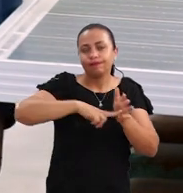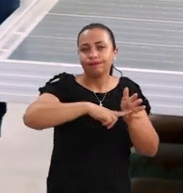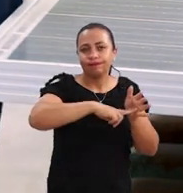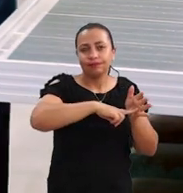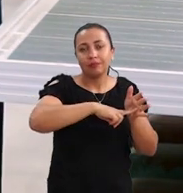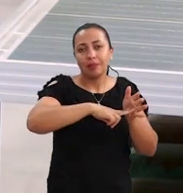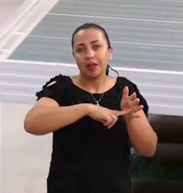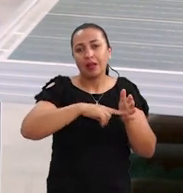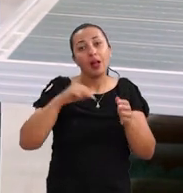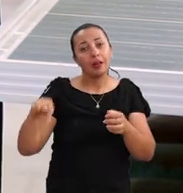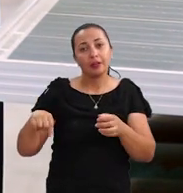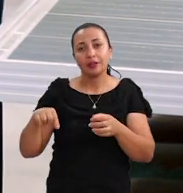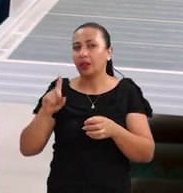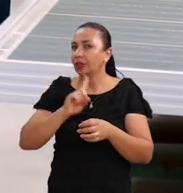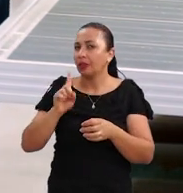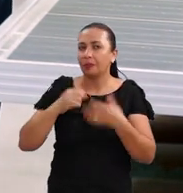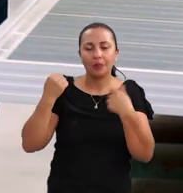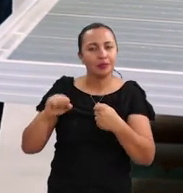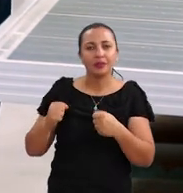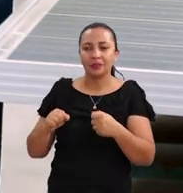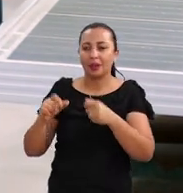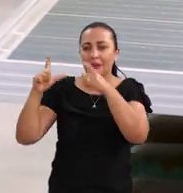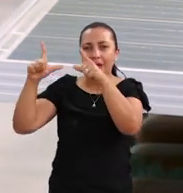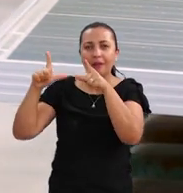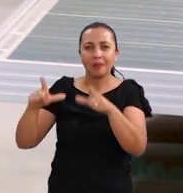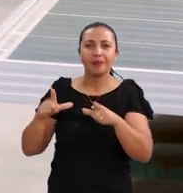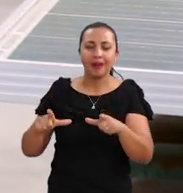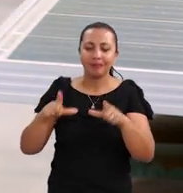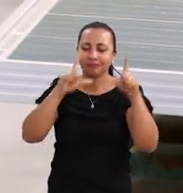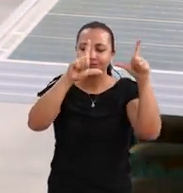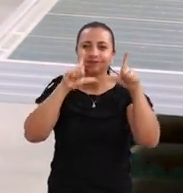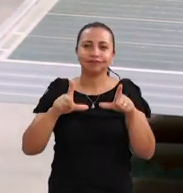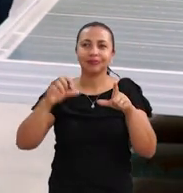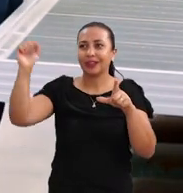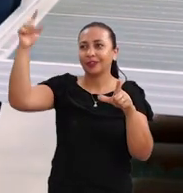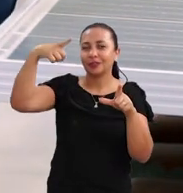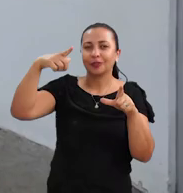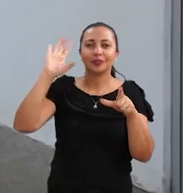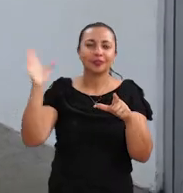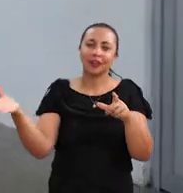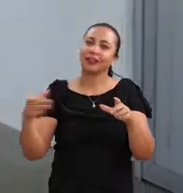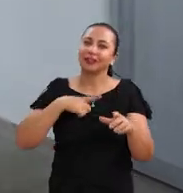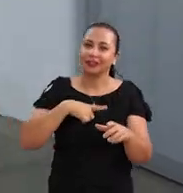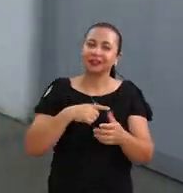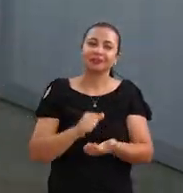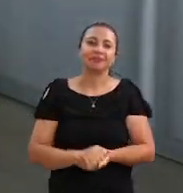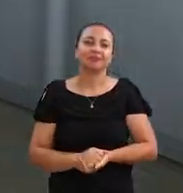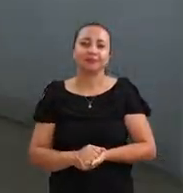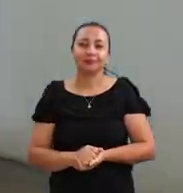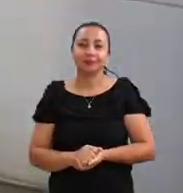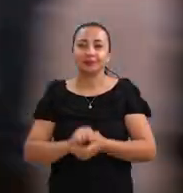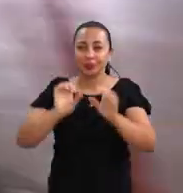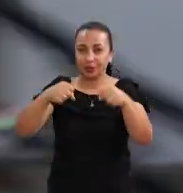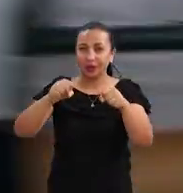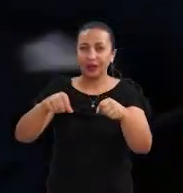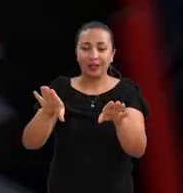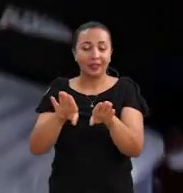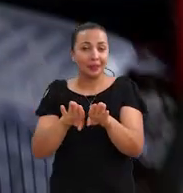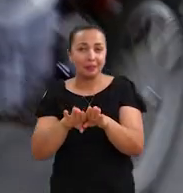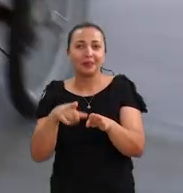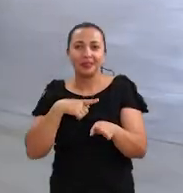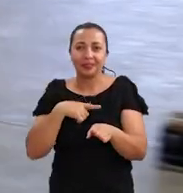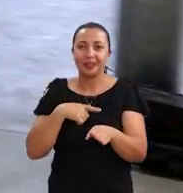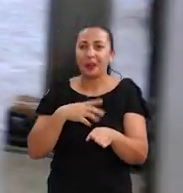recarga. Aqui nessa solução não, ela já traz isso no seu conjunto. O triciclo também possui